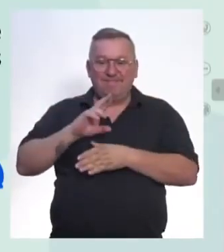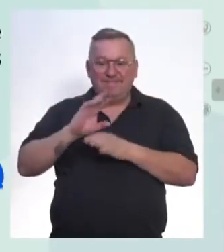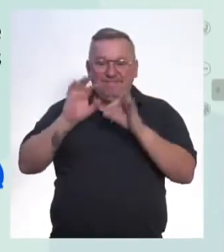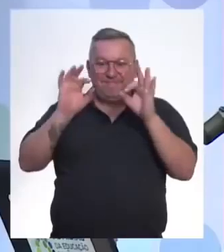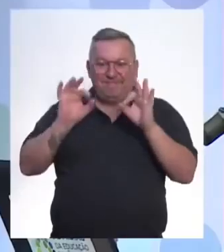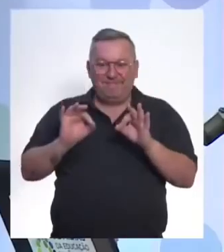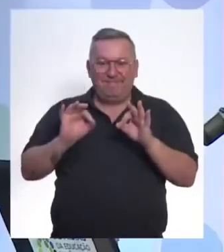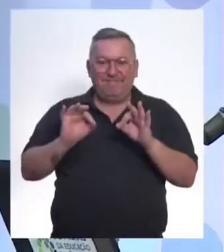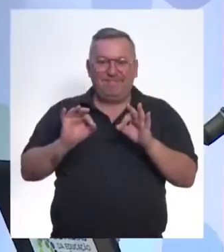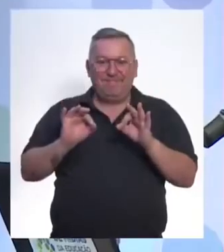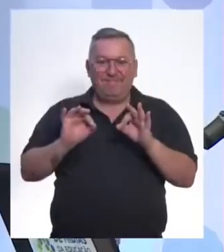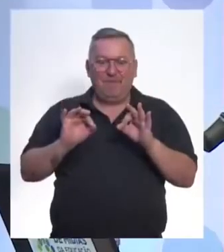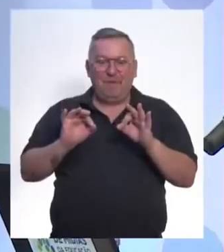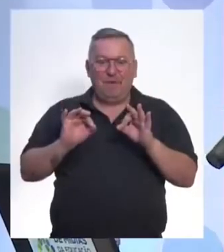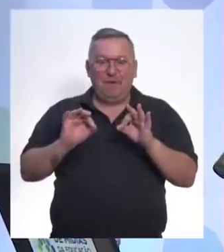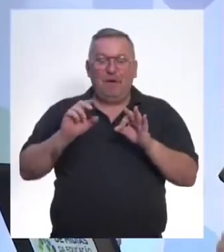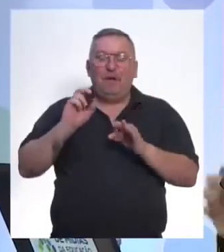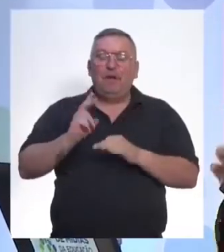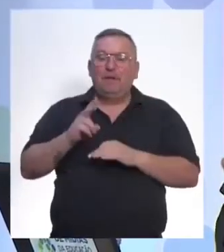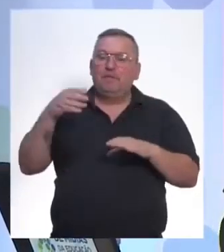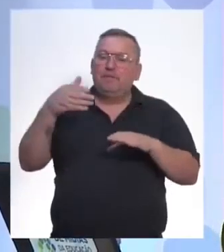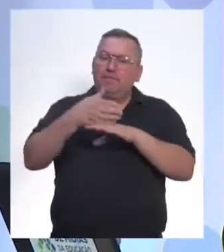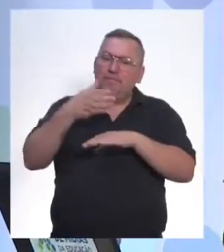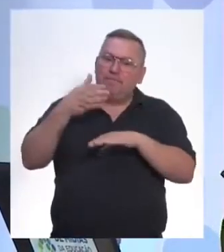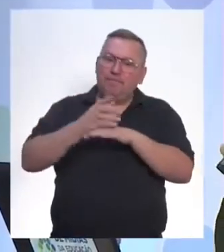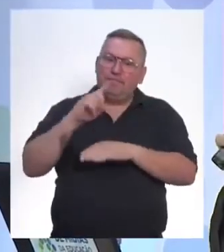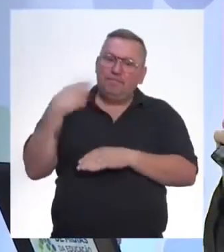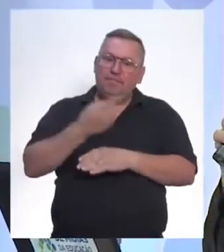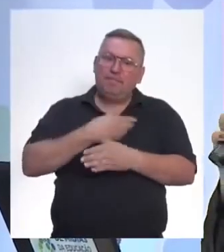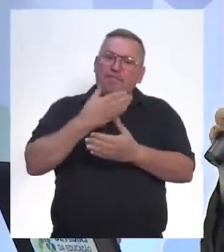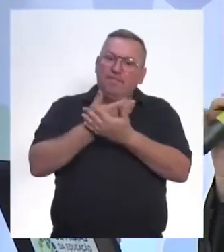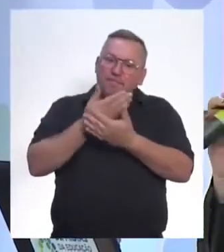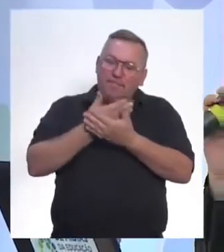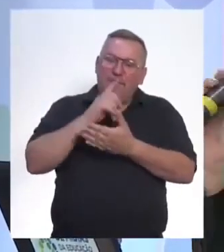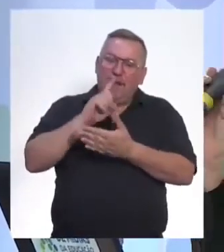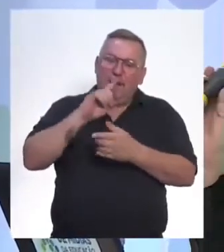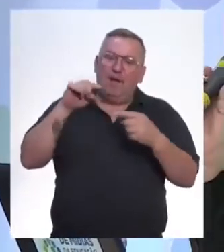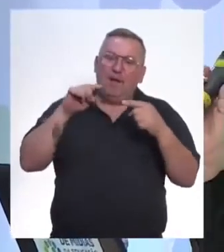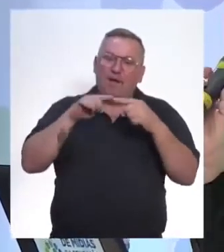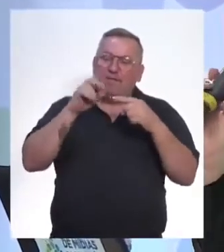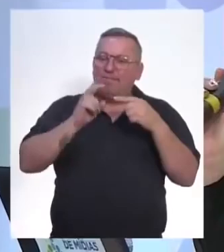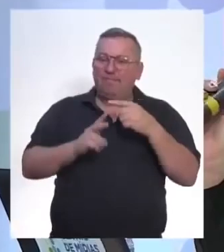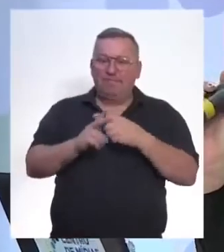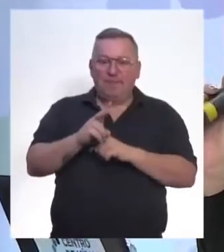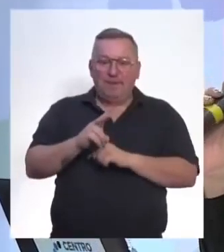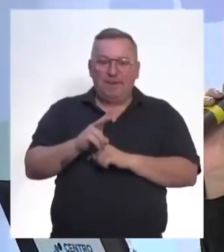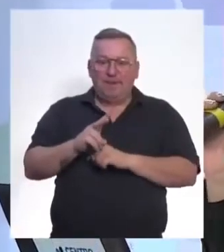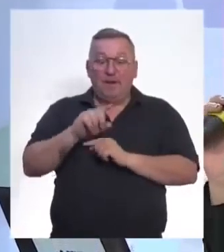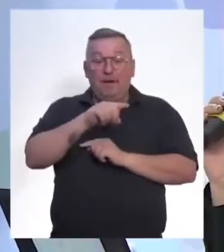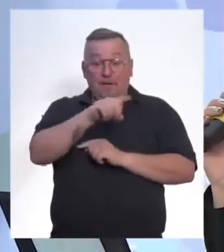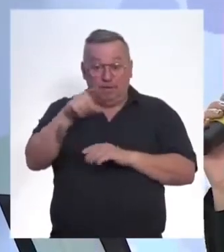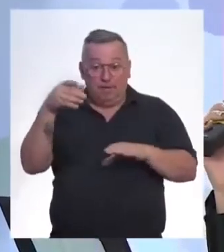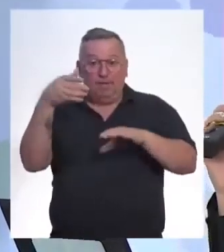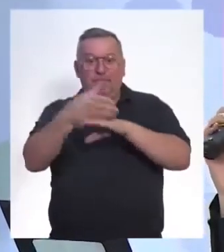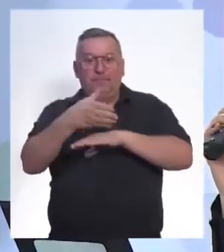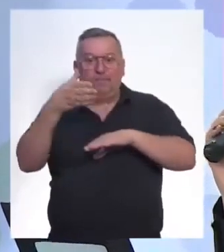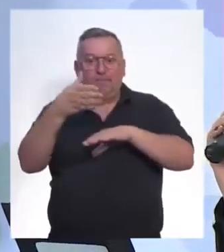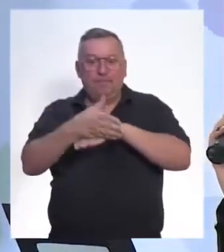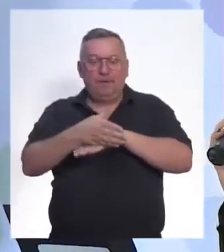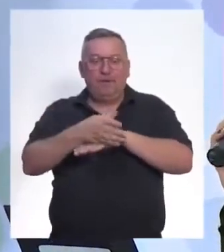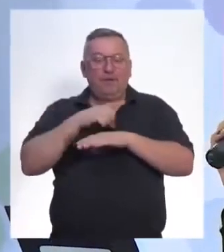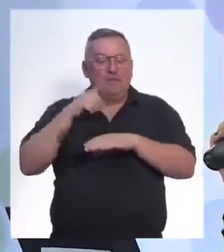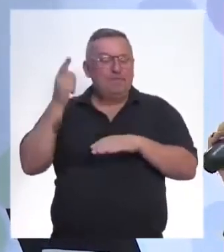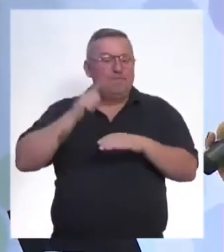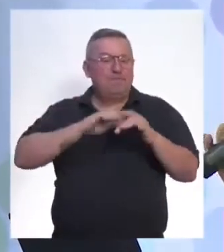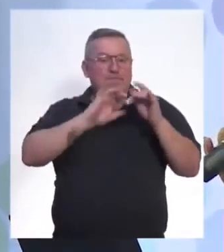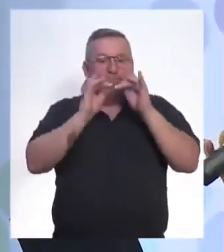respostas corretas e sempre participam da nossa aula. Esse é o objetivo sempre. Que vocês participem, que vocês